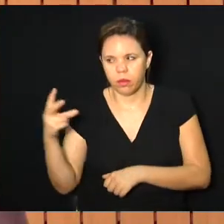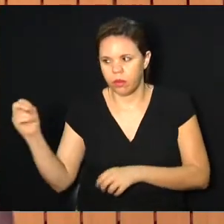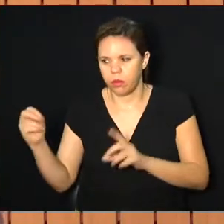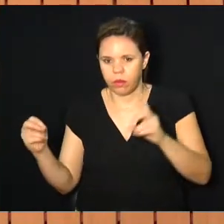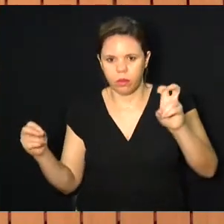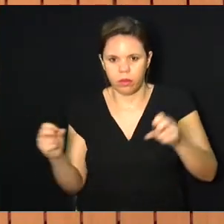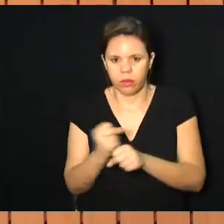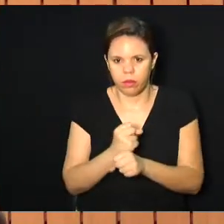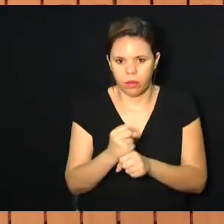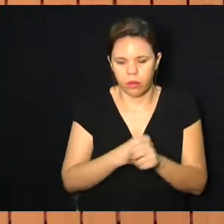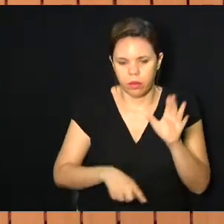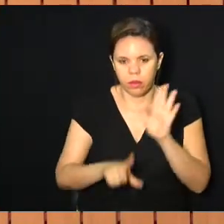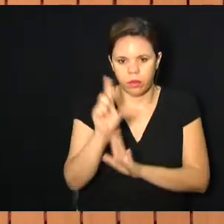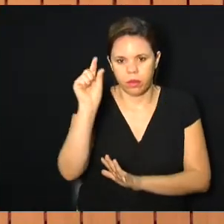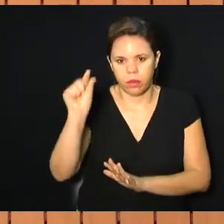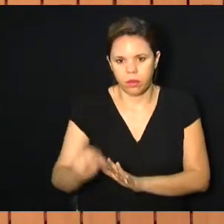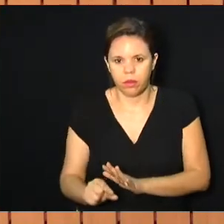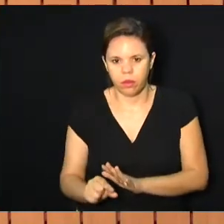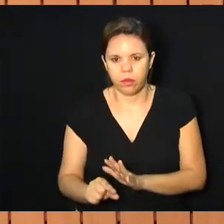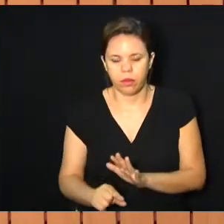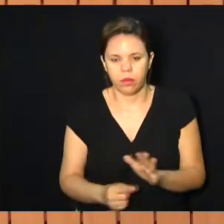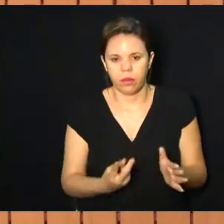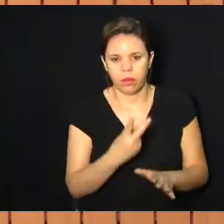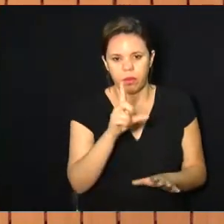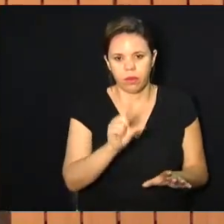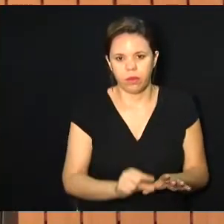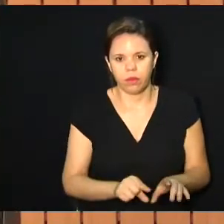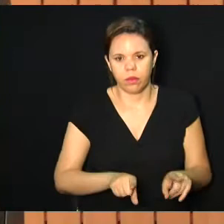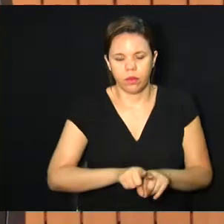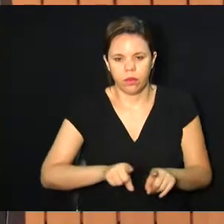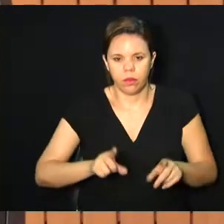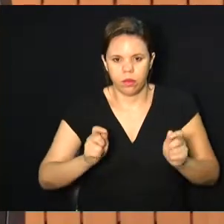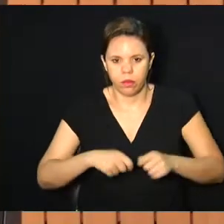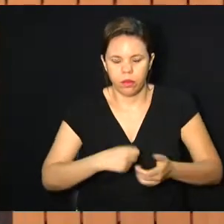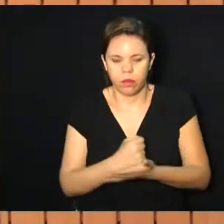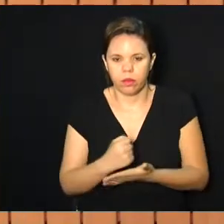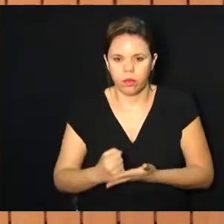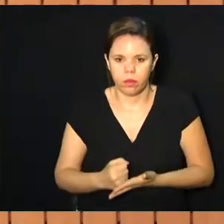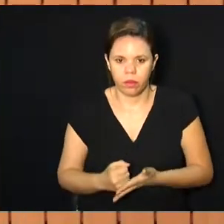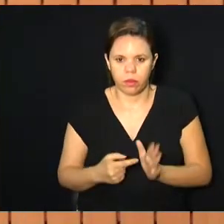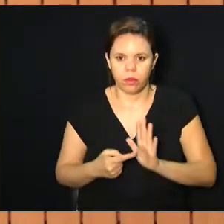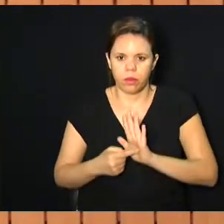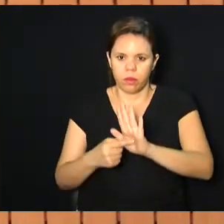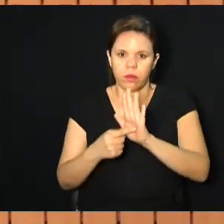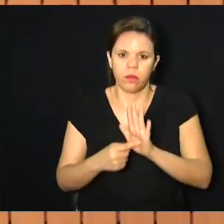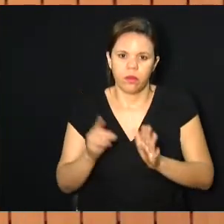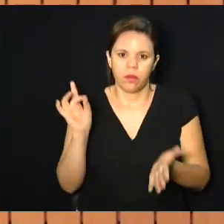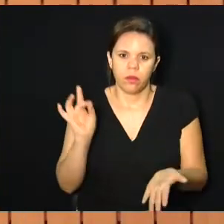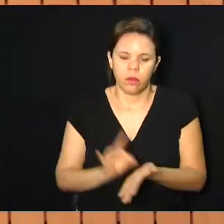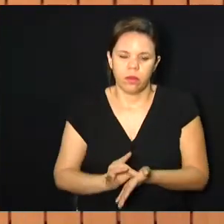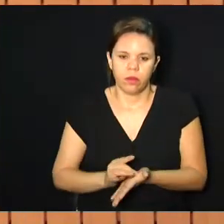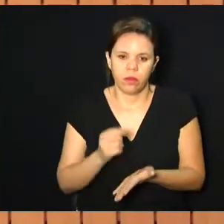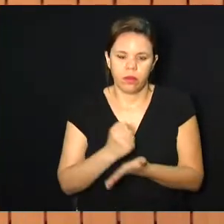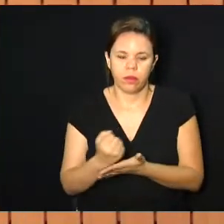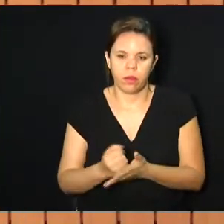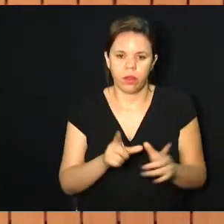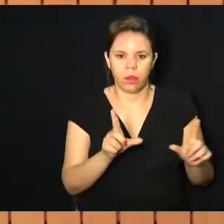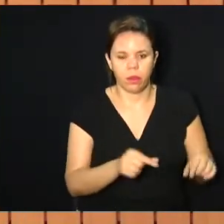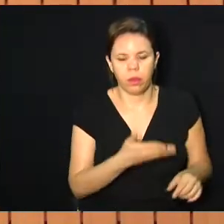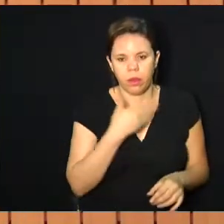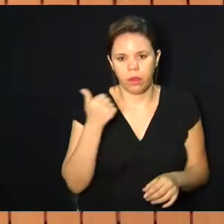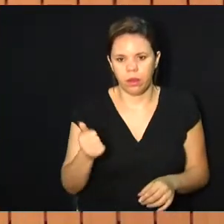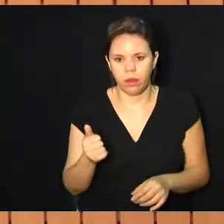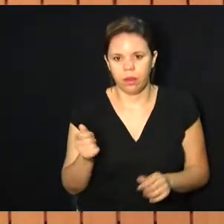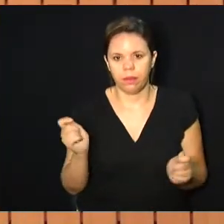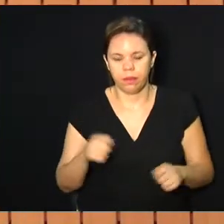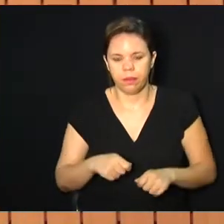15, a taxa de lucro reduziu e o custo reduziu, porque fica mais previsível o contrato, então mostrando que, de fato, contratos mais curtos são melhores, porque você